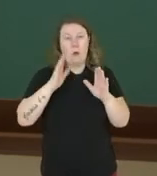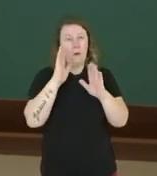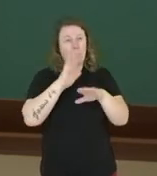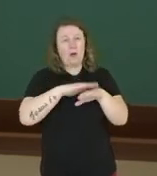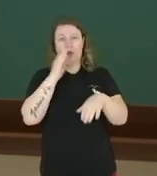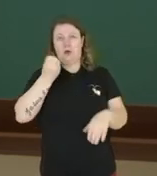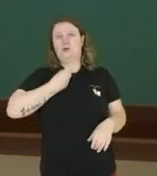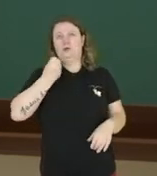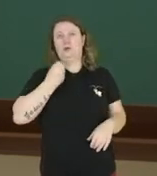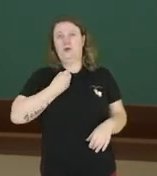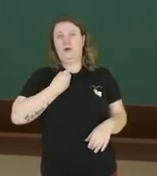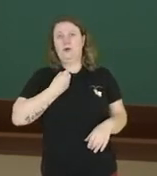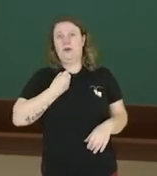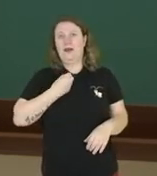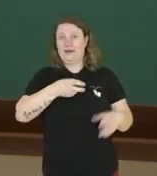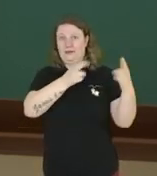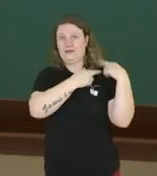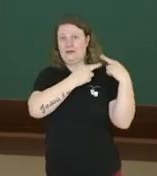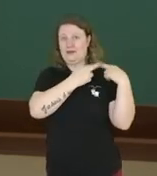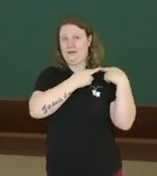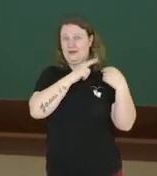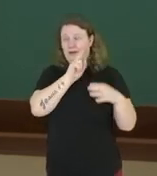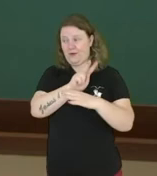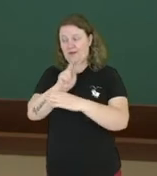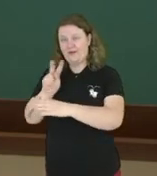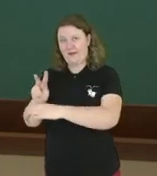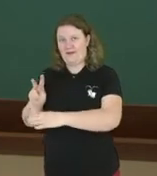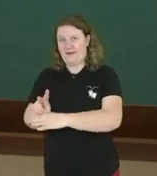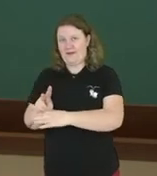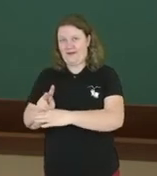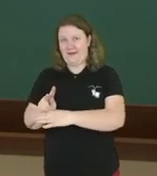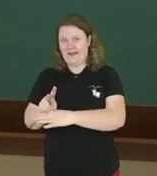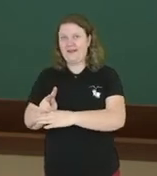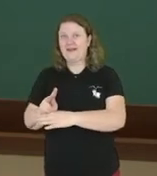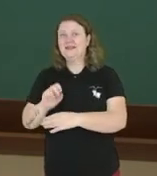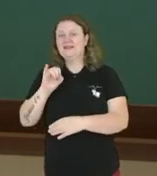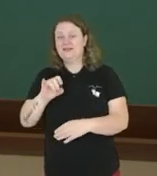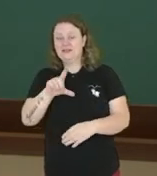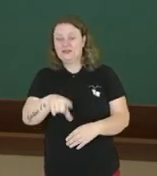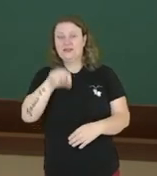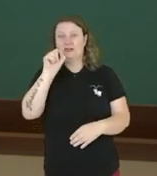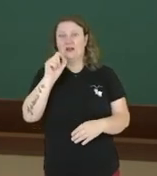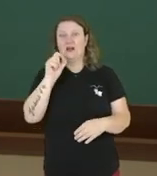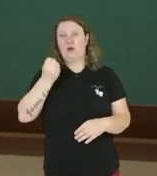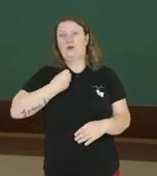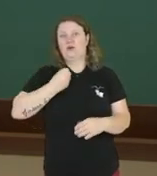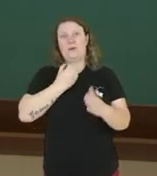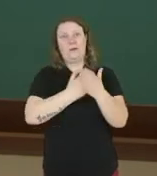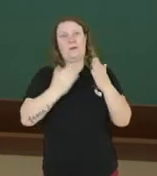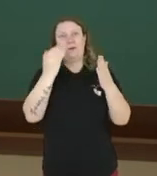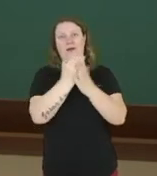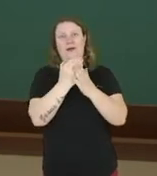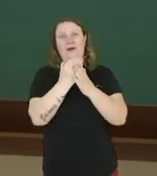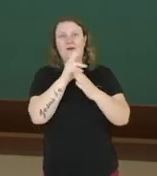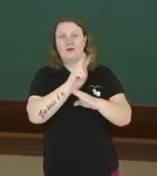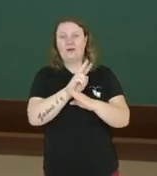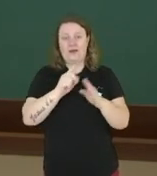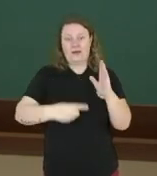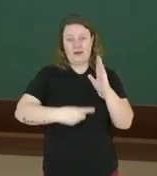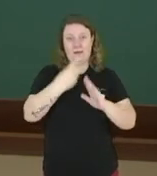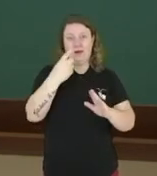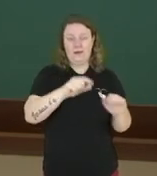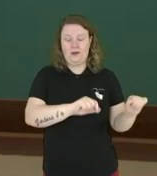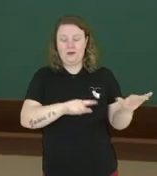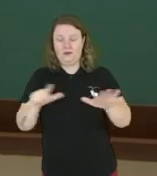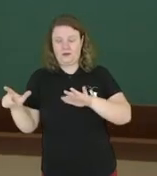se chama Toby, ok? Então, eles vão lançar um dado, quem tirar o maior número vai cuidar durante a primeira semana do